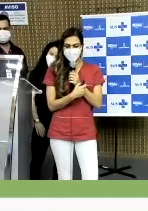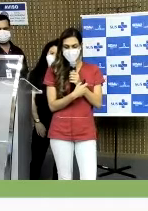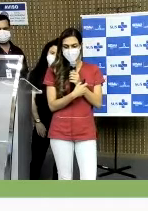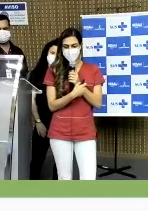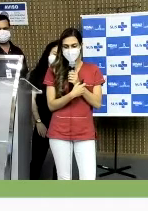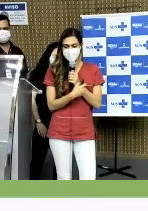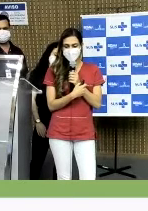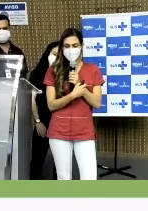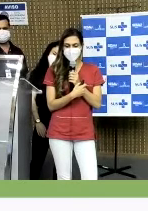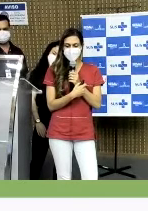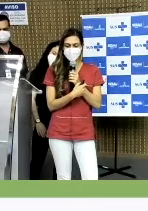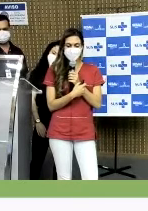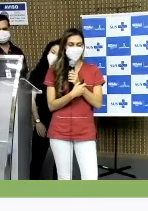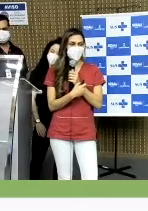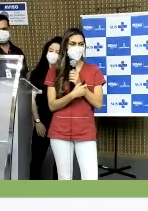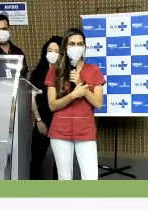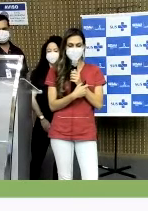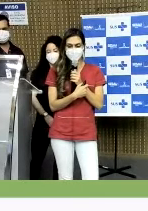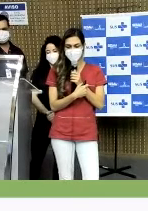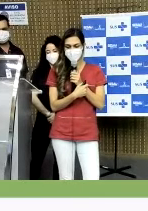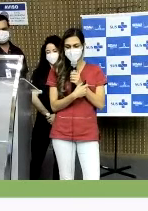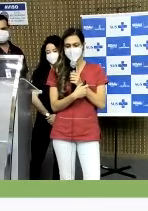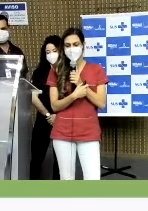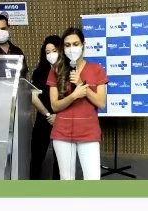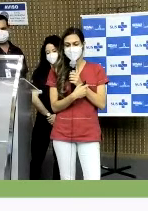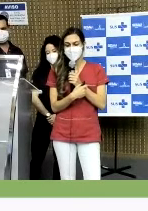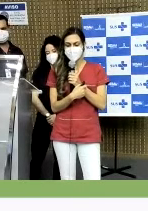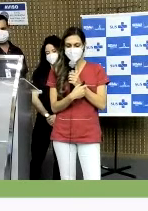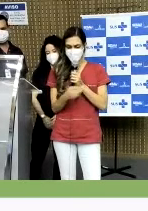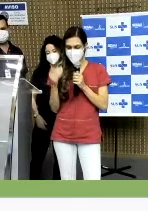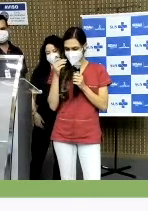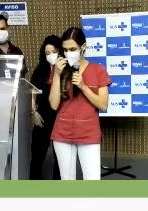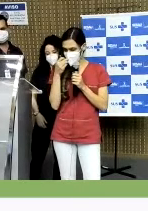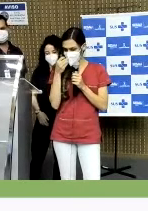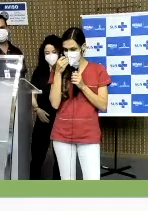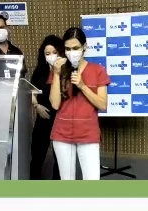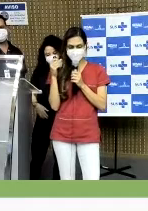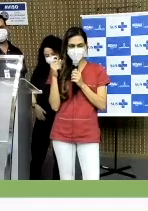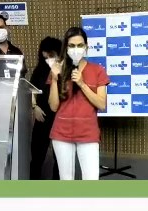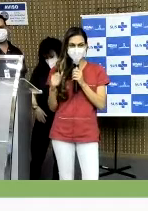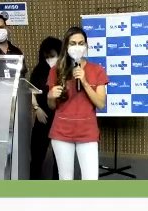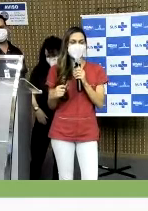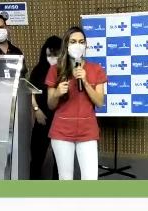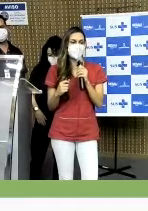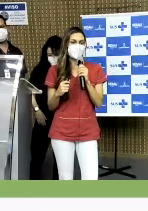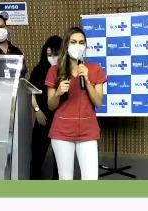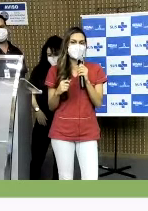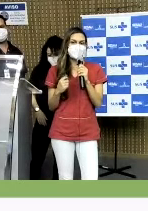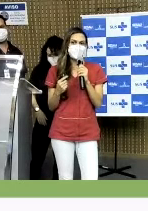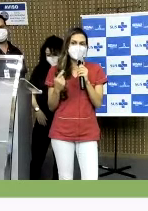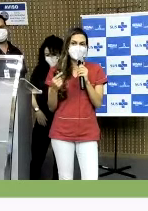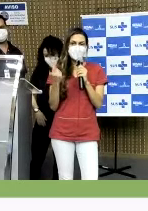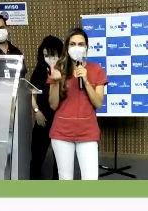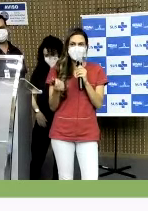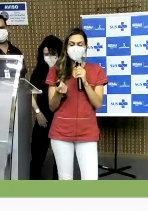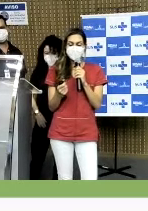Neste ano, com relação às reuniões de educação permanente, não tivemos. Reuniões para discussão de casos e grupos de estudo, eu